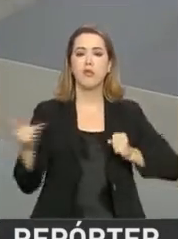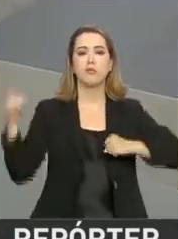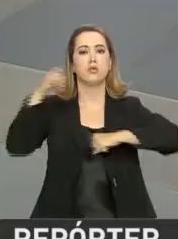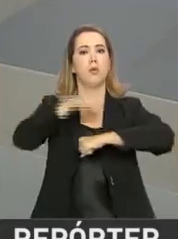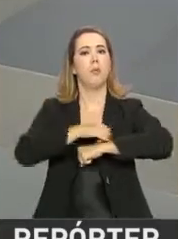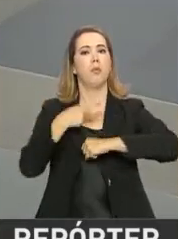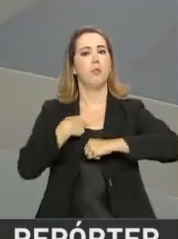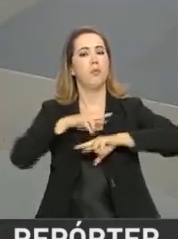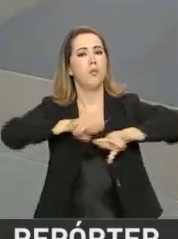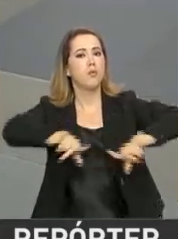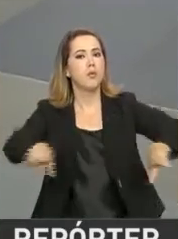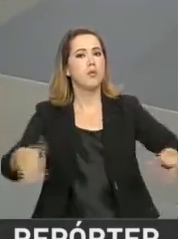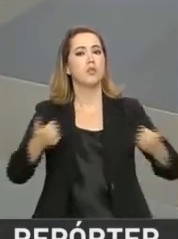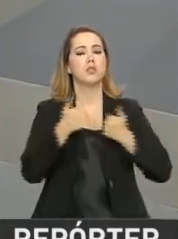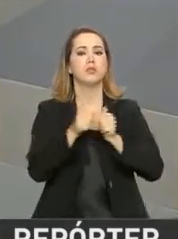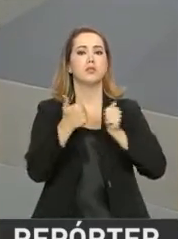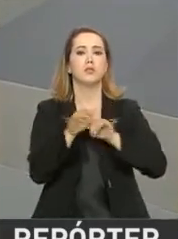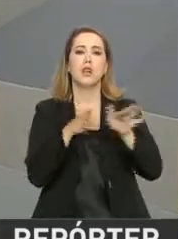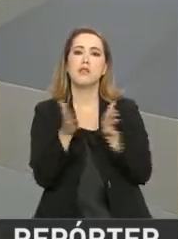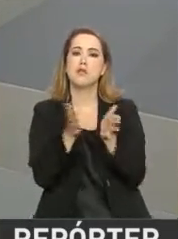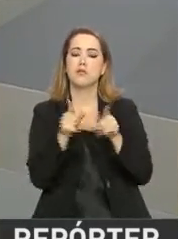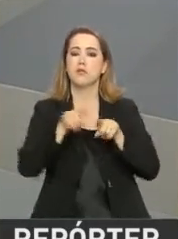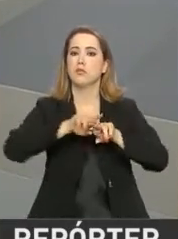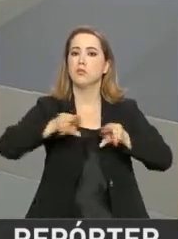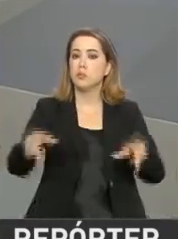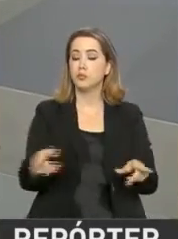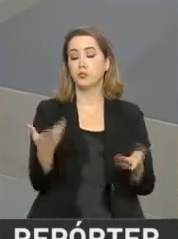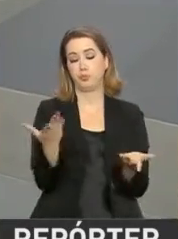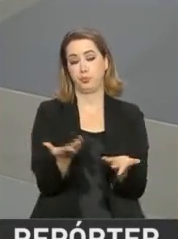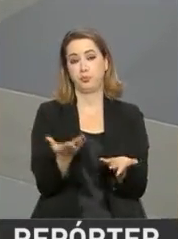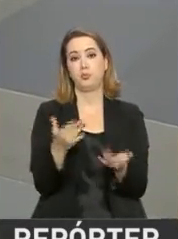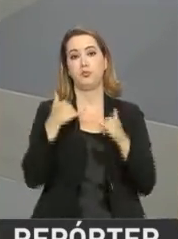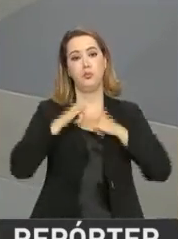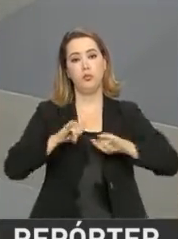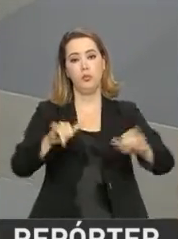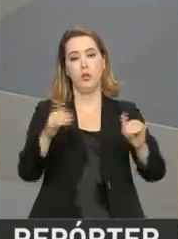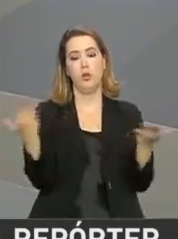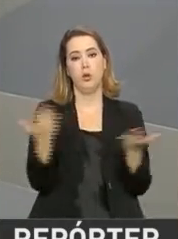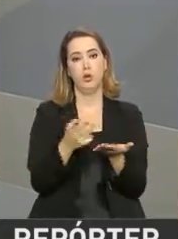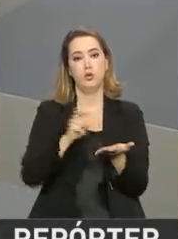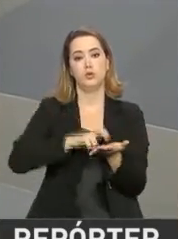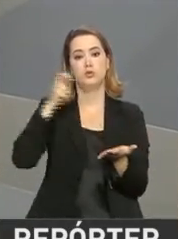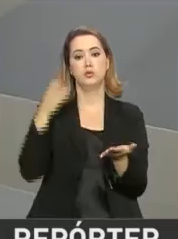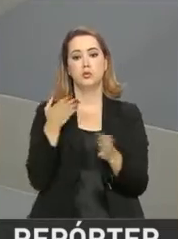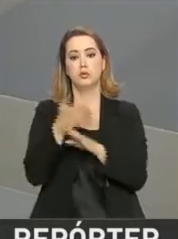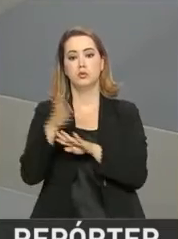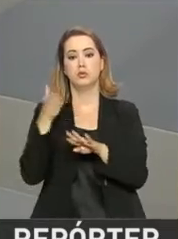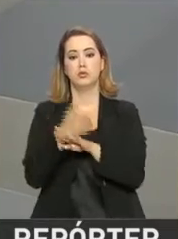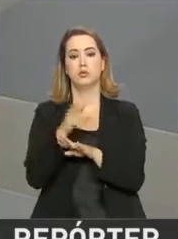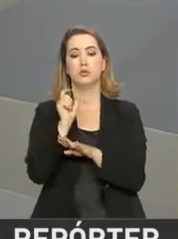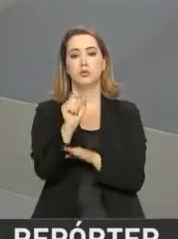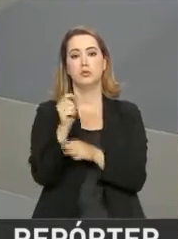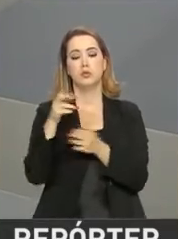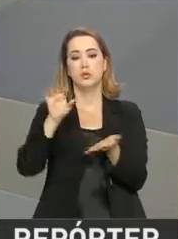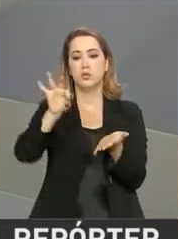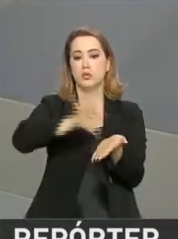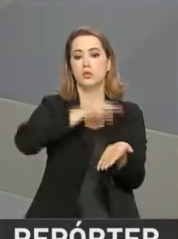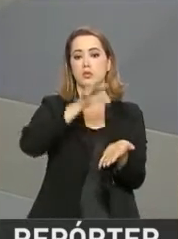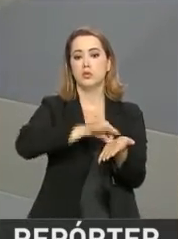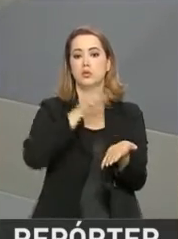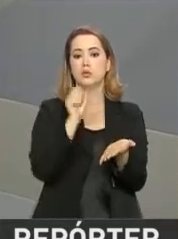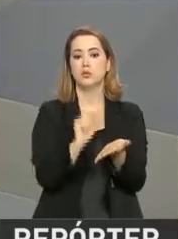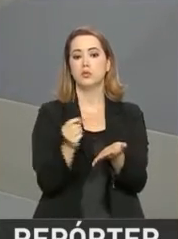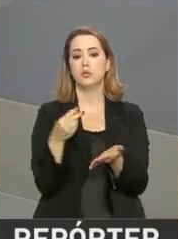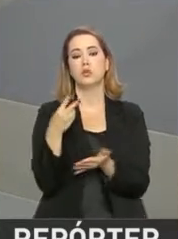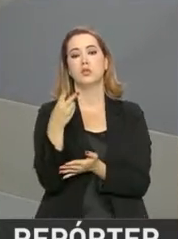mobilidade e eletricidade bom hoje pela manhã o presidente michel temer participou da assinatura de migração